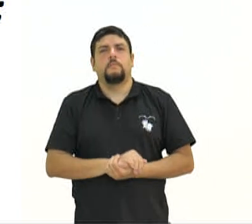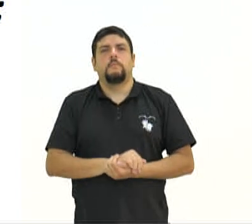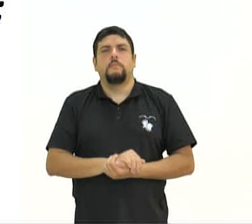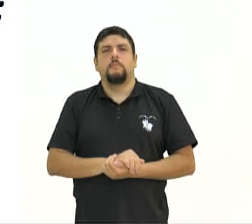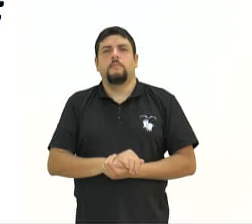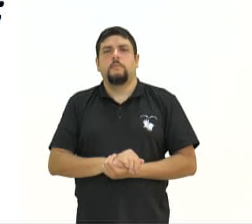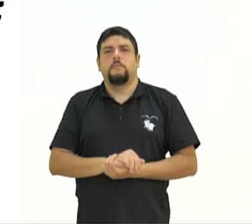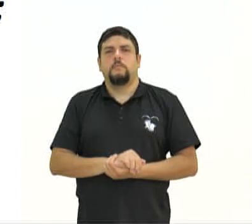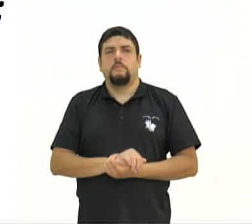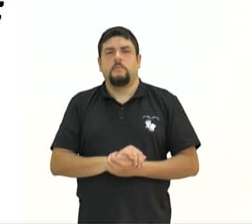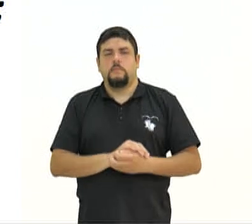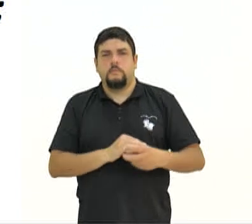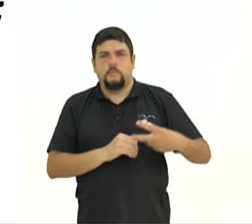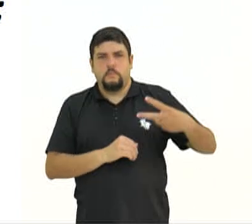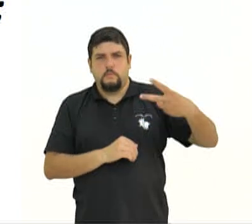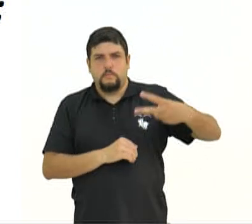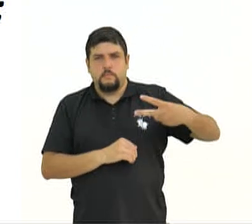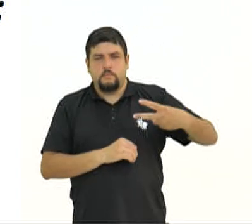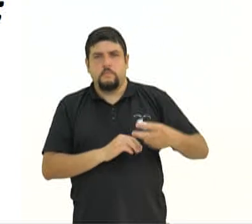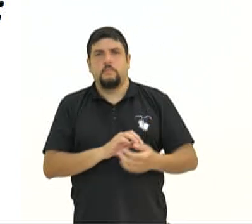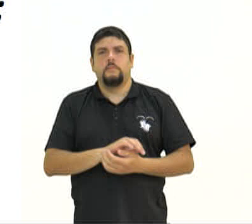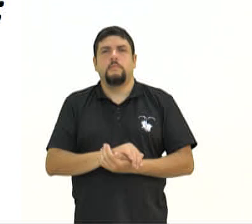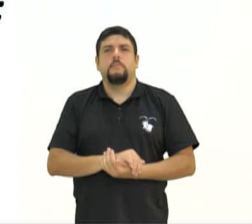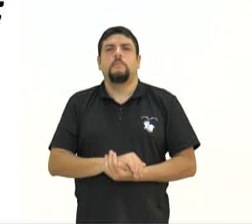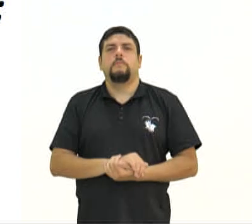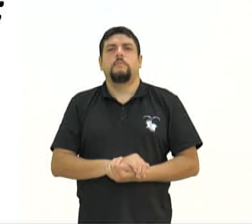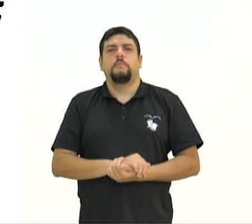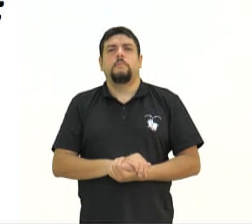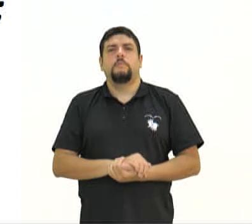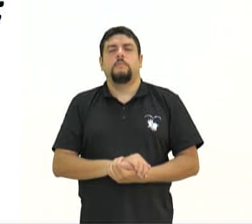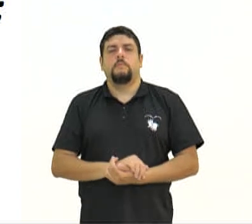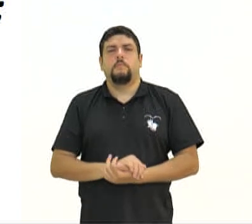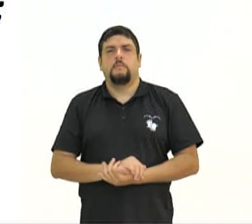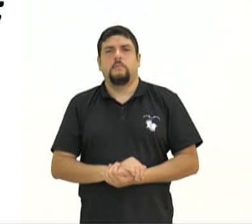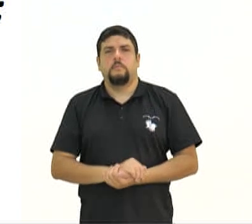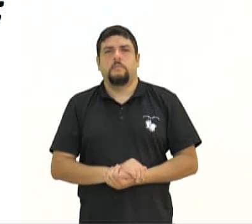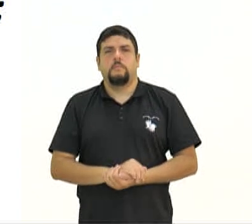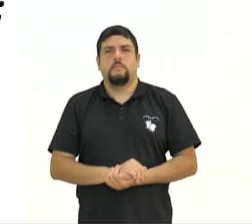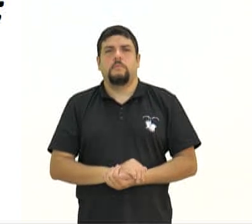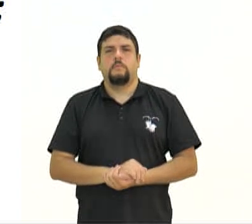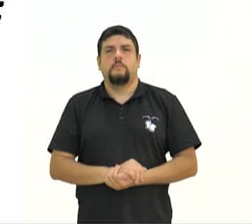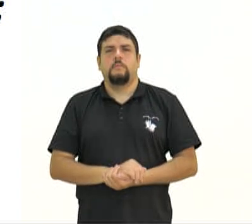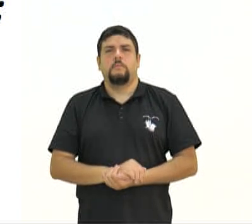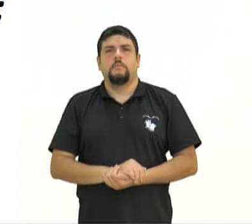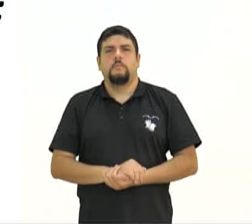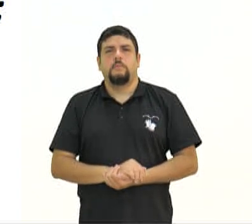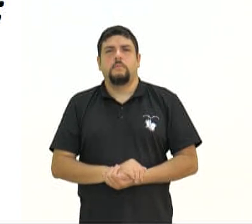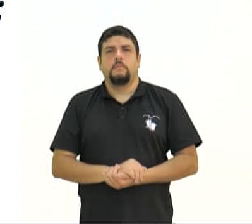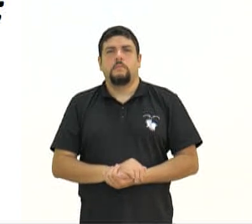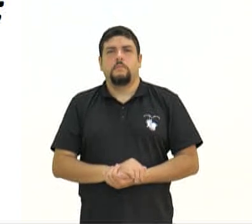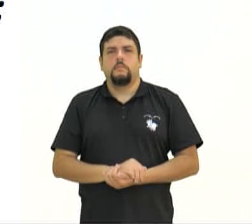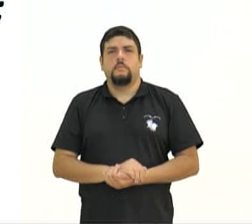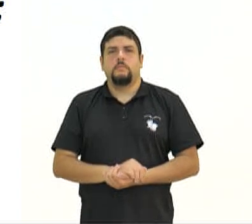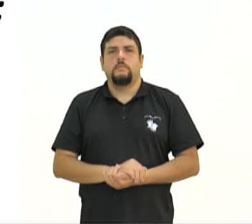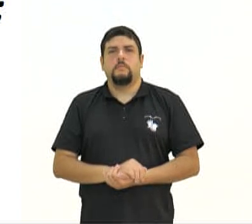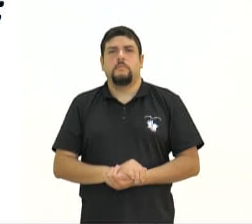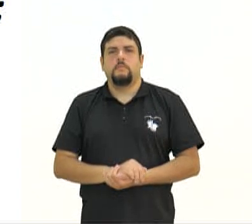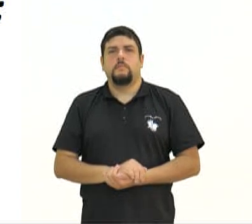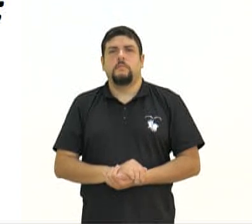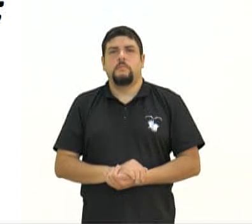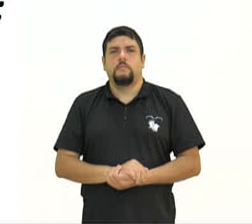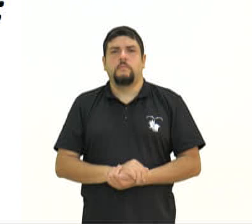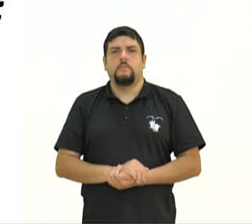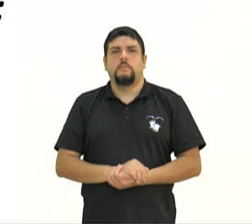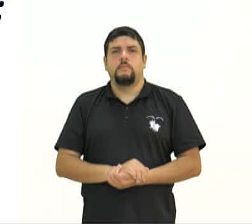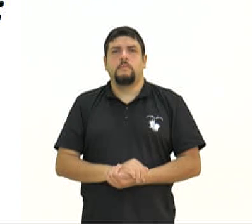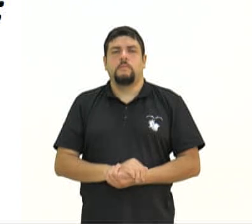2, marca a alternativa que presenta as partes do corpo que utilizamos para escrever e manipular